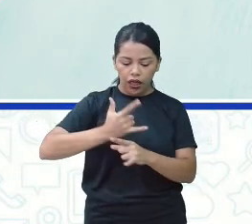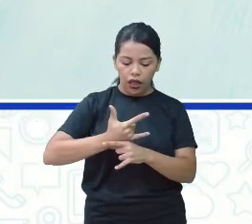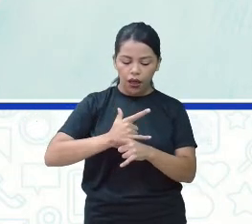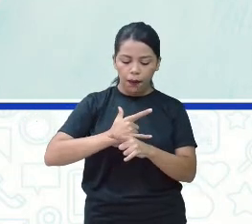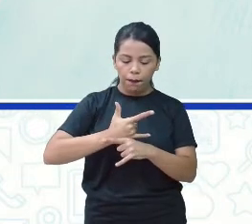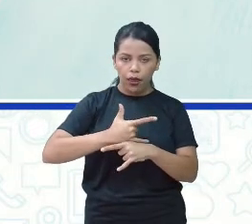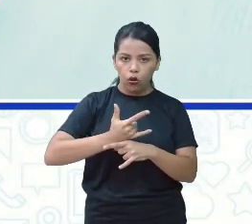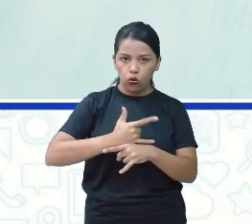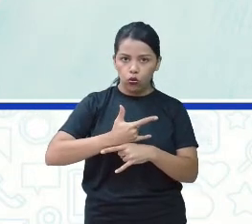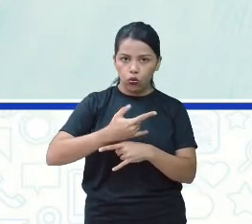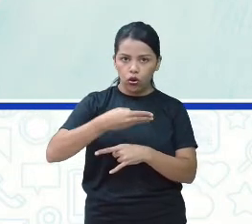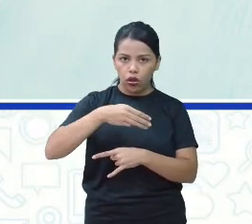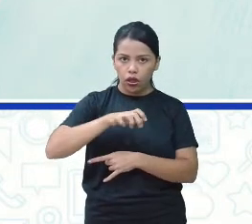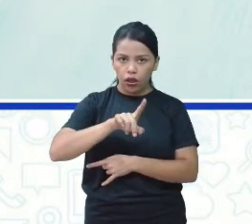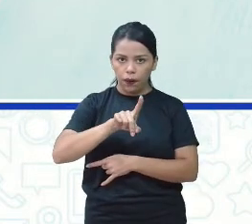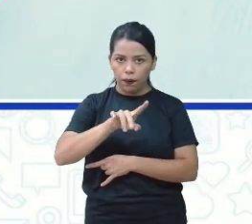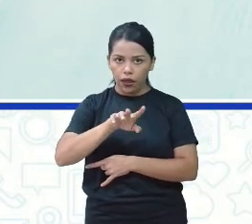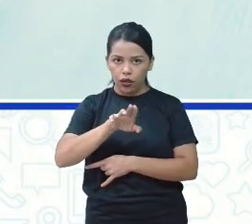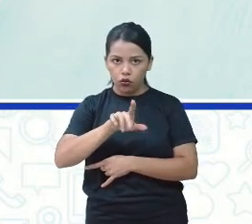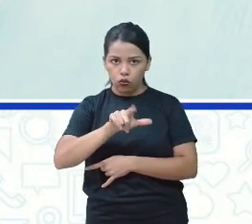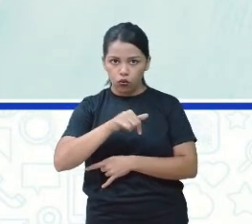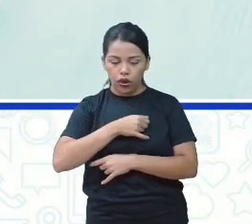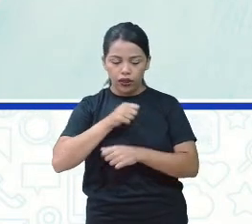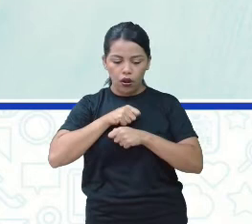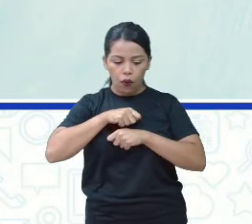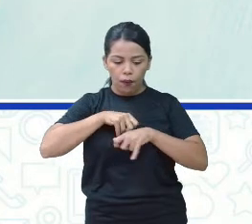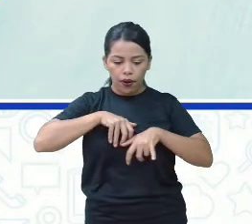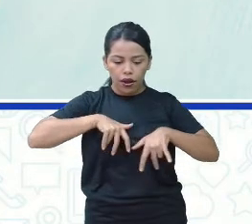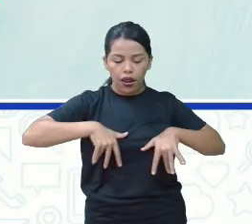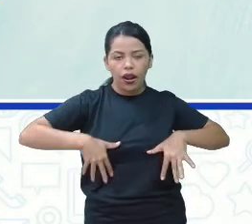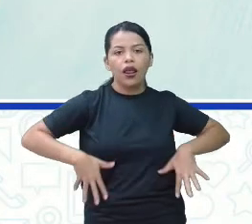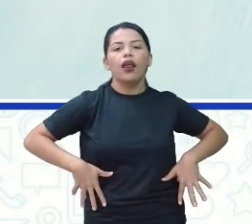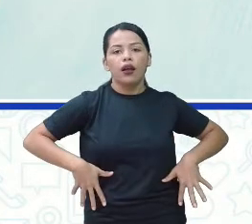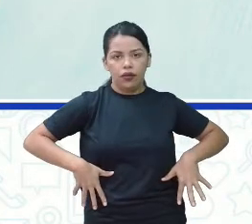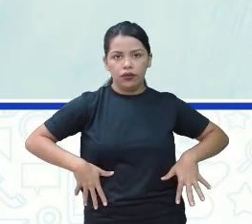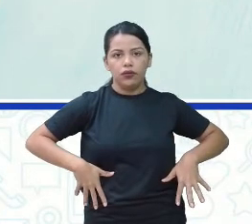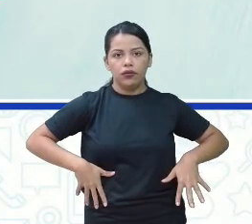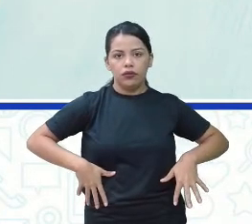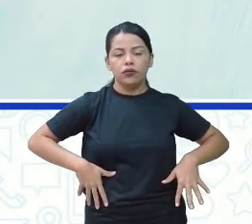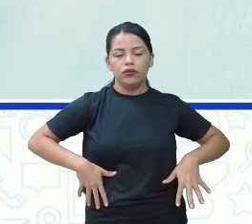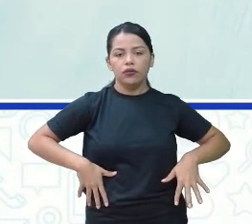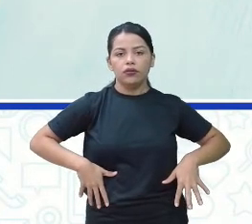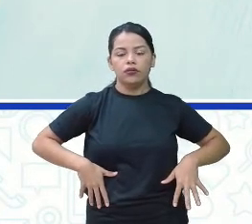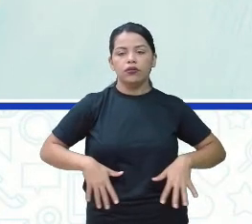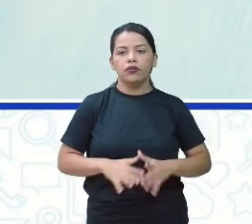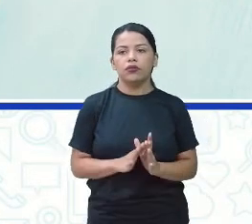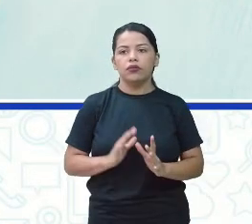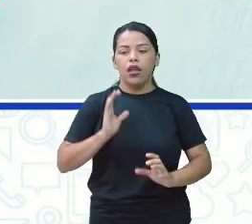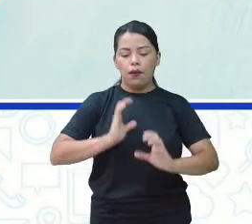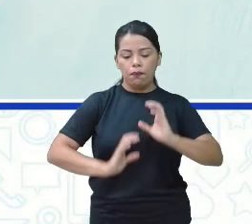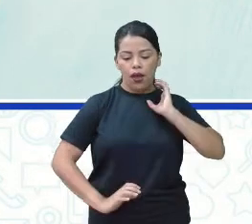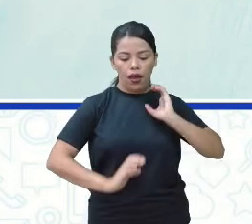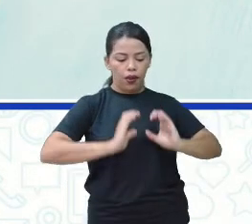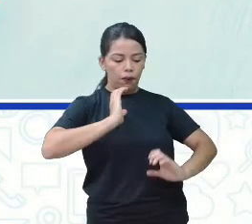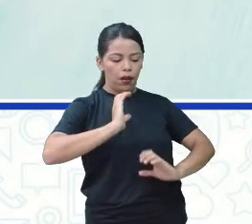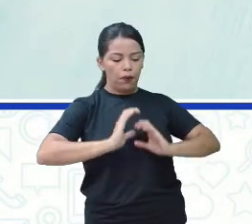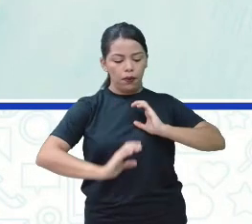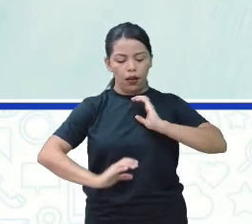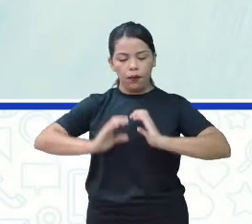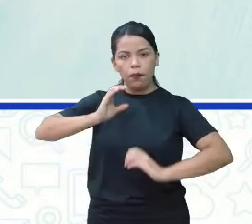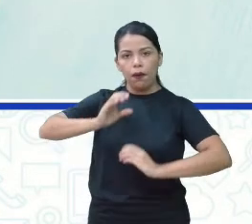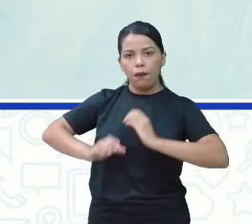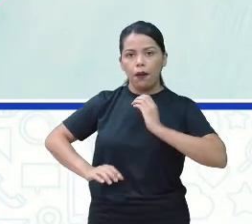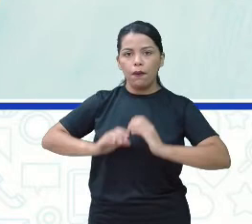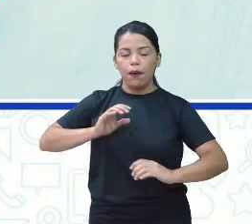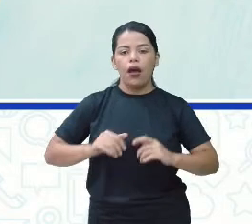motores, levou até o músculo e deu a ordem para retirar. Olha a informação que eu estou dando. Isso ocorre graças à integração